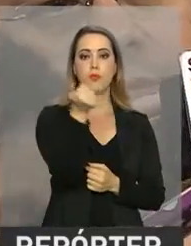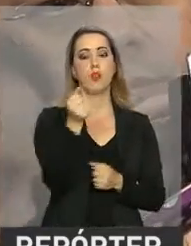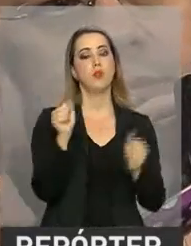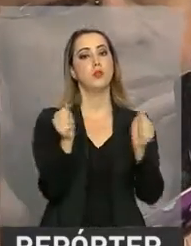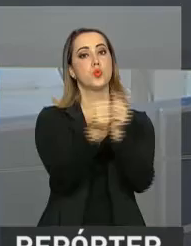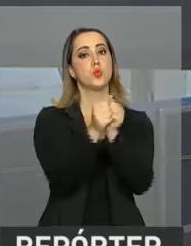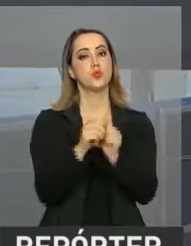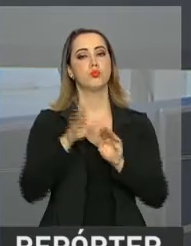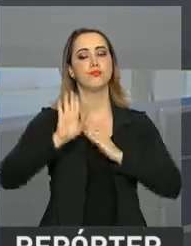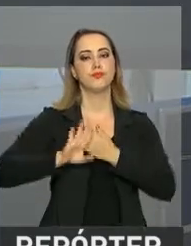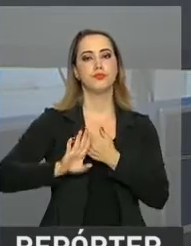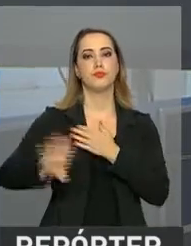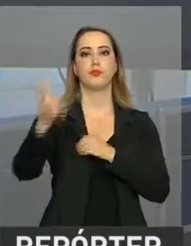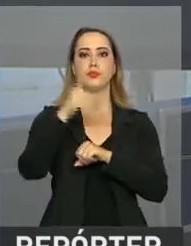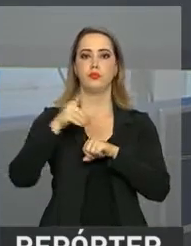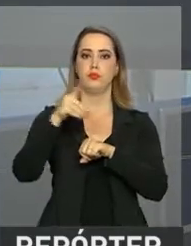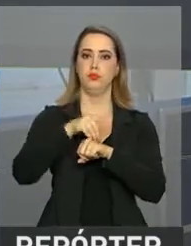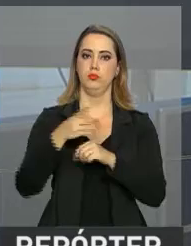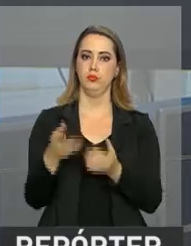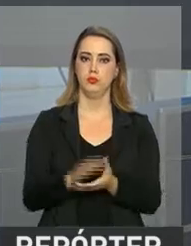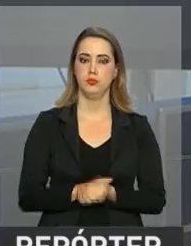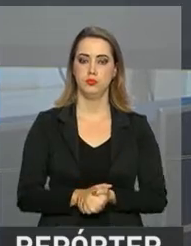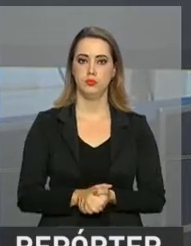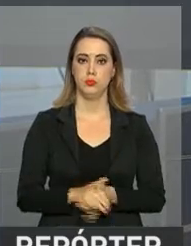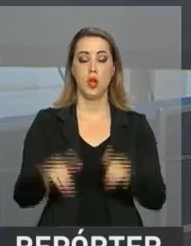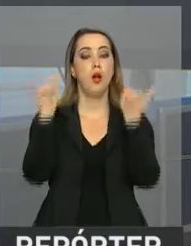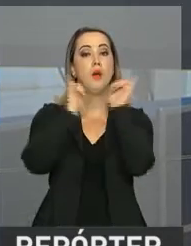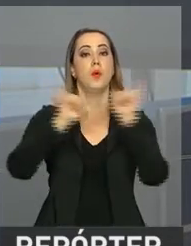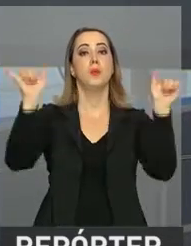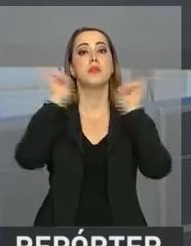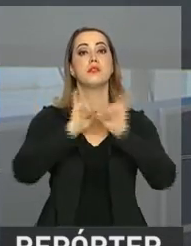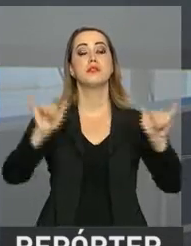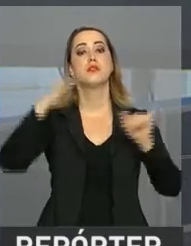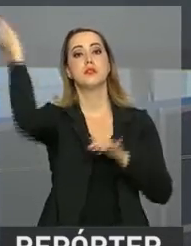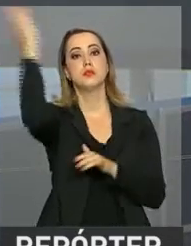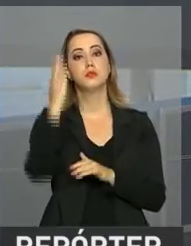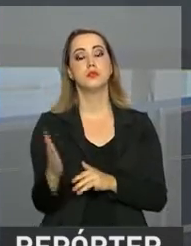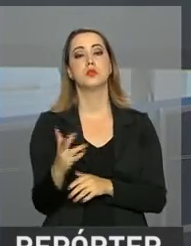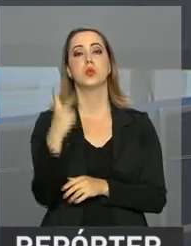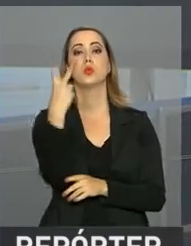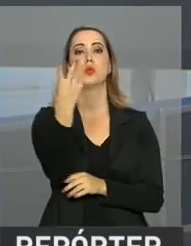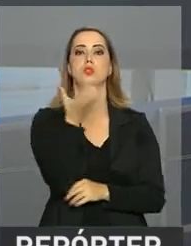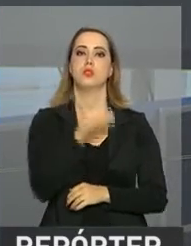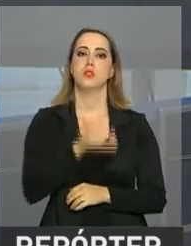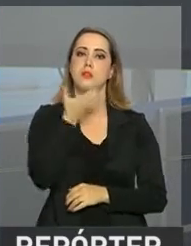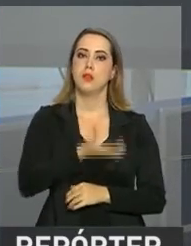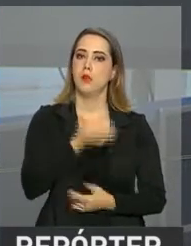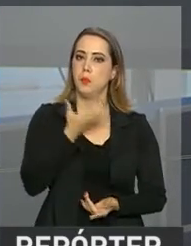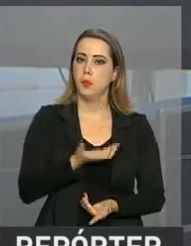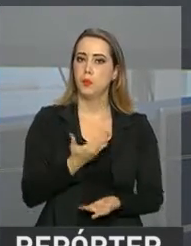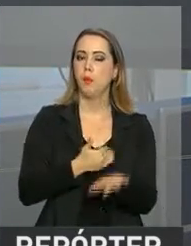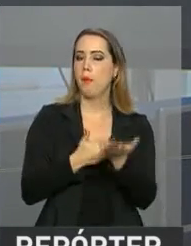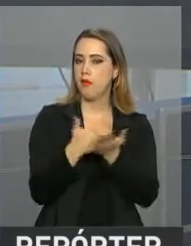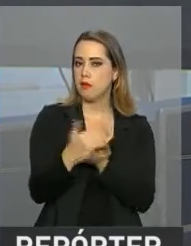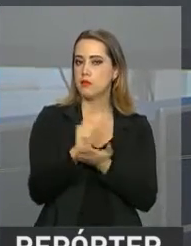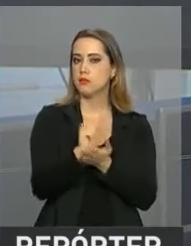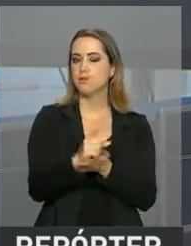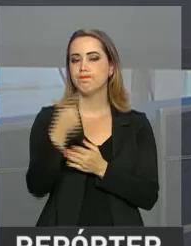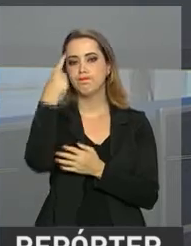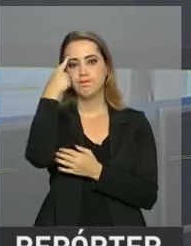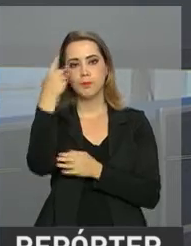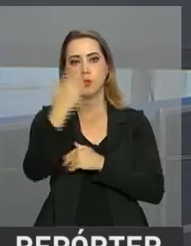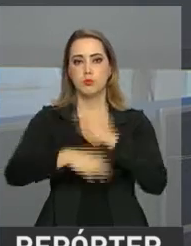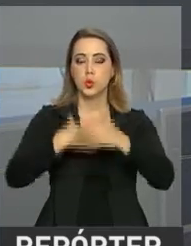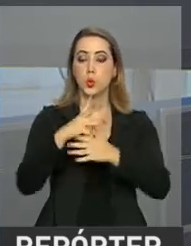combater o mosquito. A mobilização nacional contra o Aedes aegypti será no dia 2 de dezembro. A ideia é reforçar que